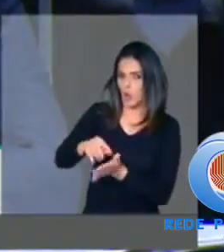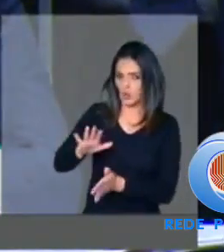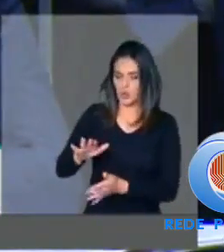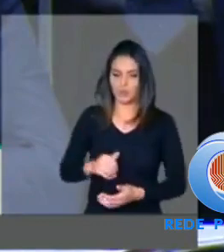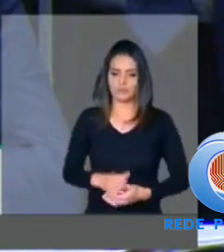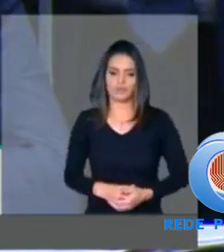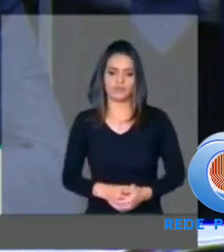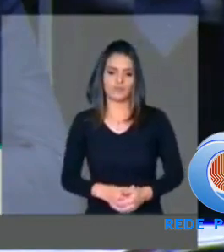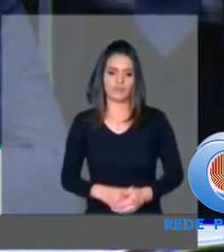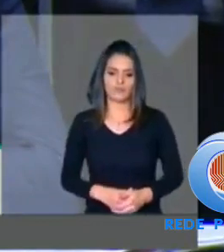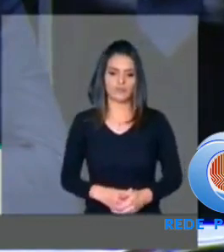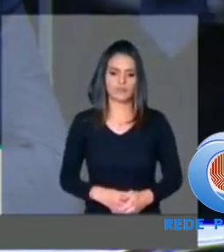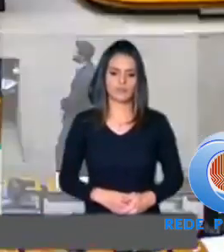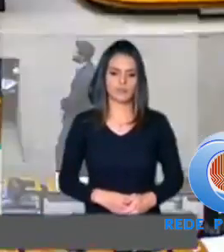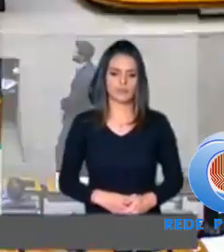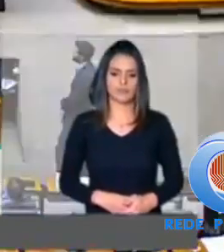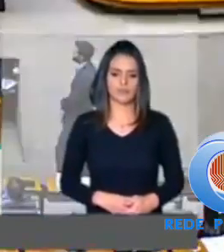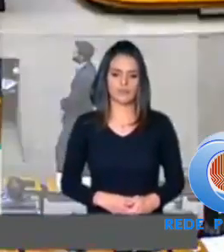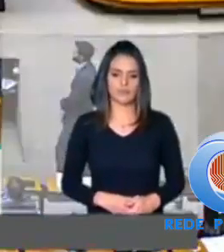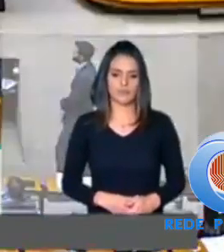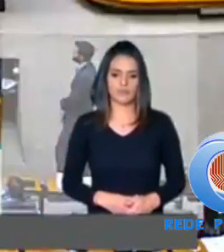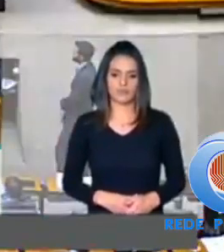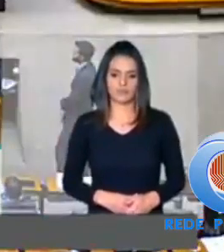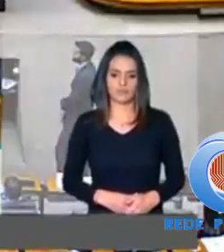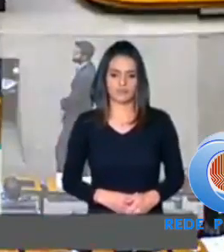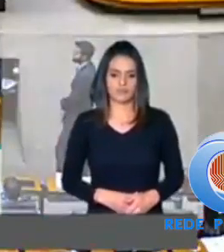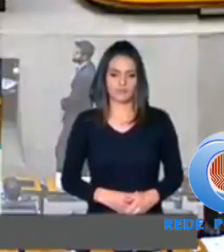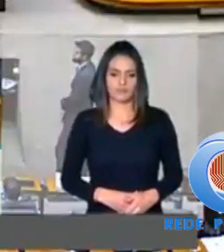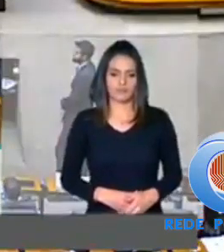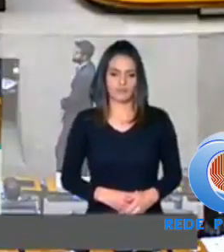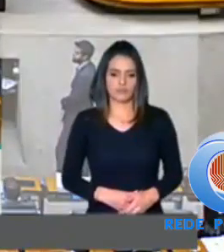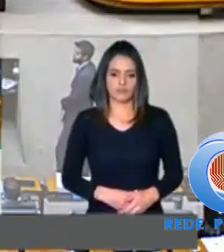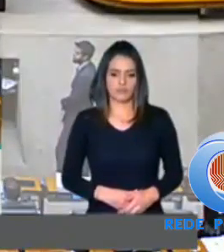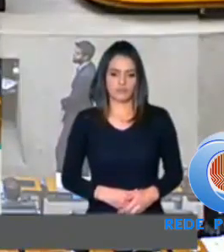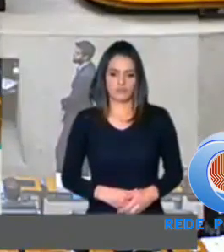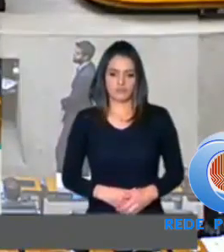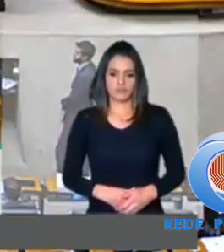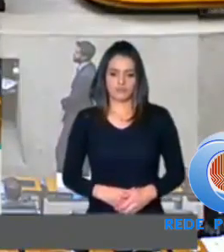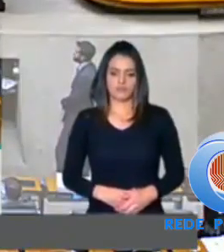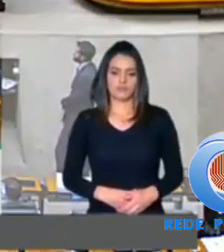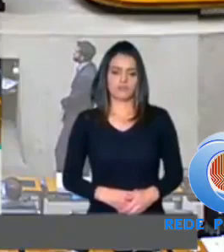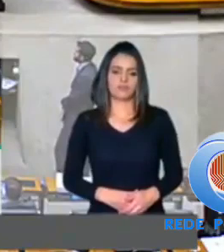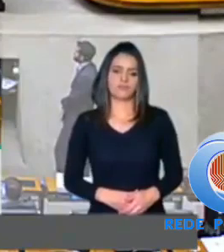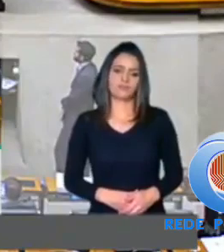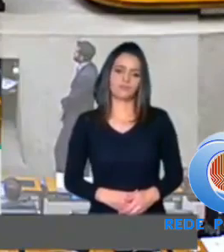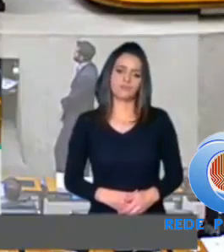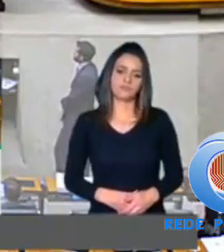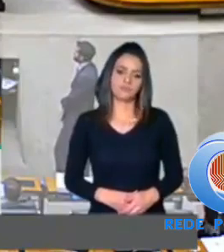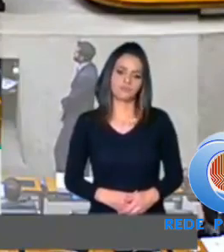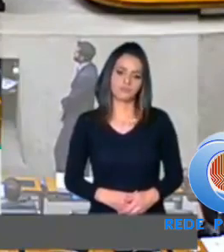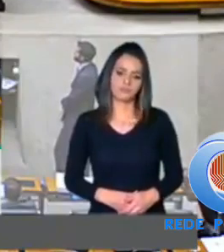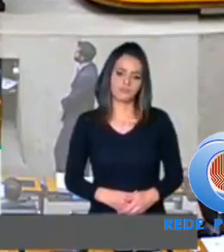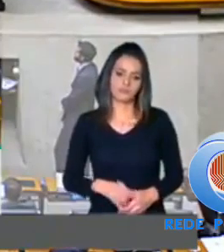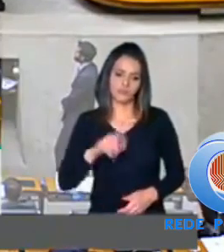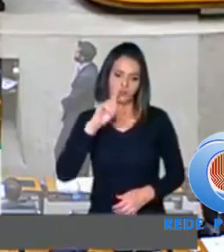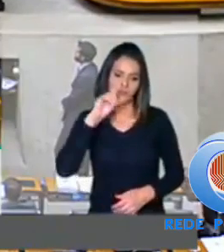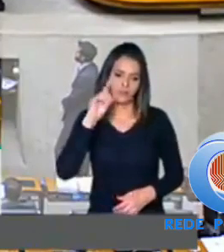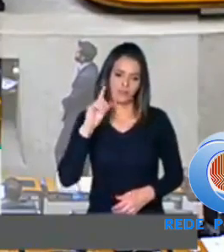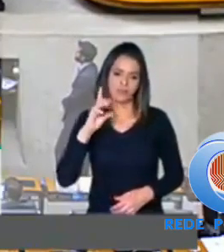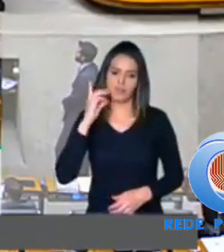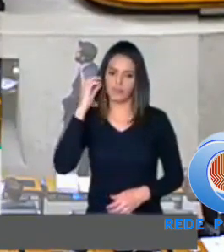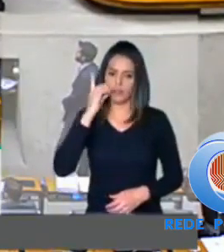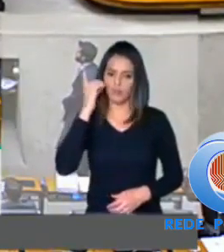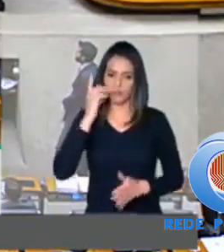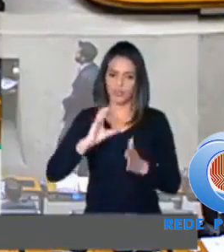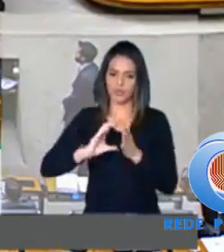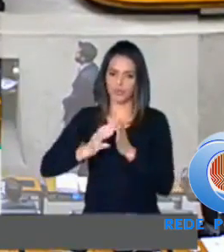Está difícil aqui. Deputado Alexis Fontaine vai falar, ele é do Novo, do Estado de São